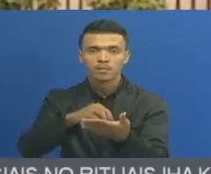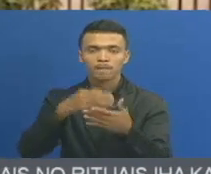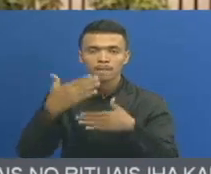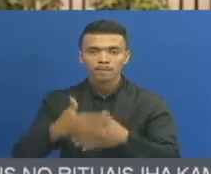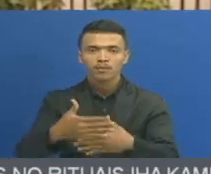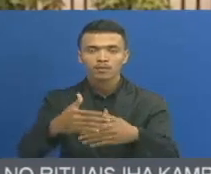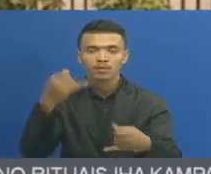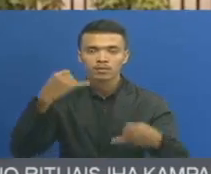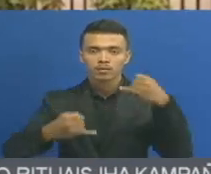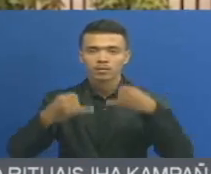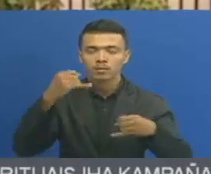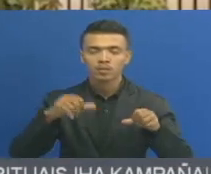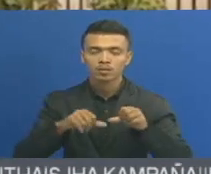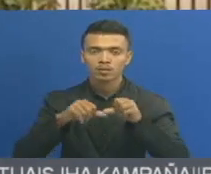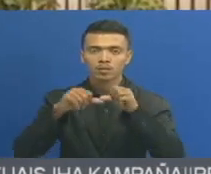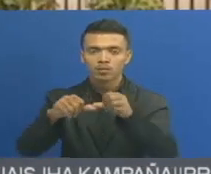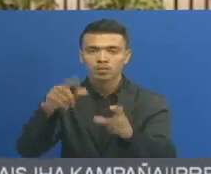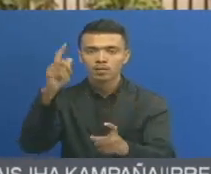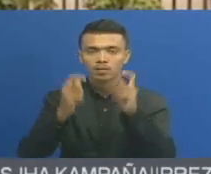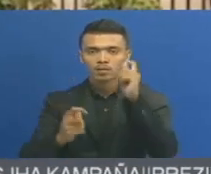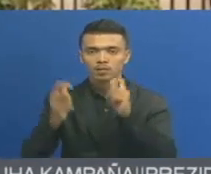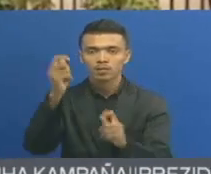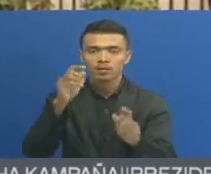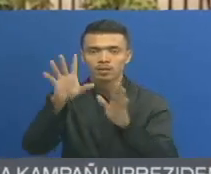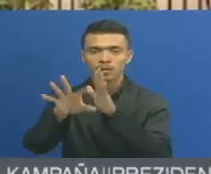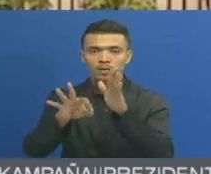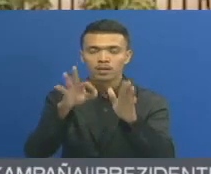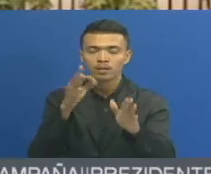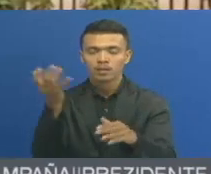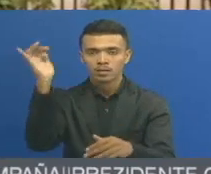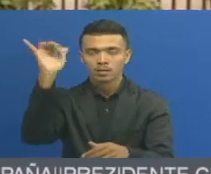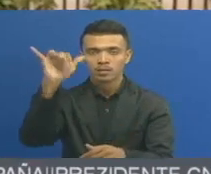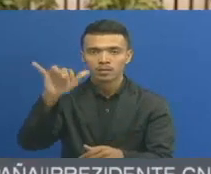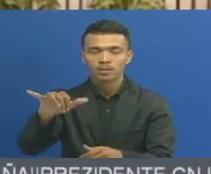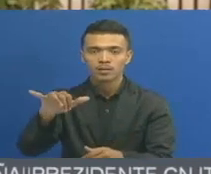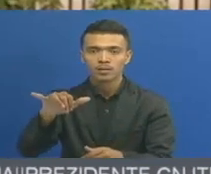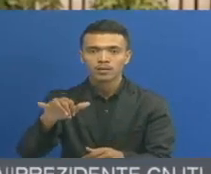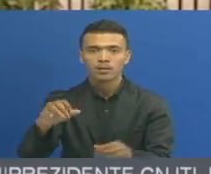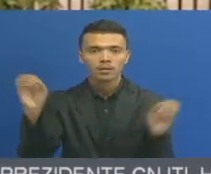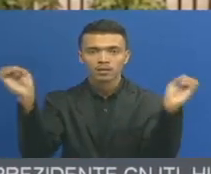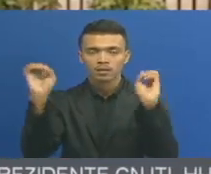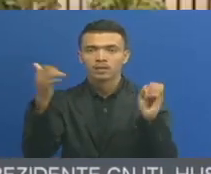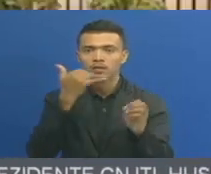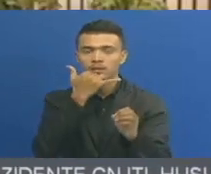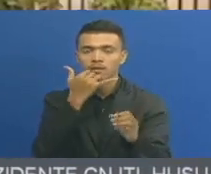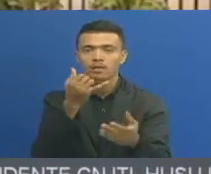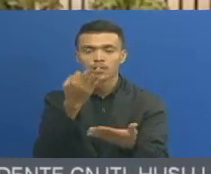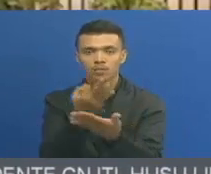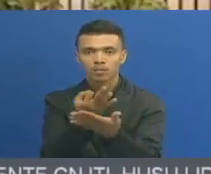la ba wen quando ia tribunal hetan prova kataksira la sala sirne osang